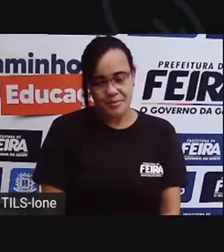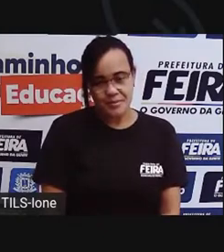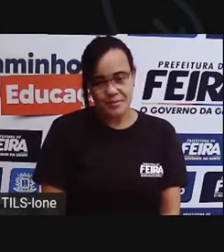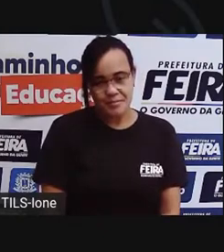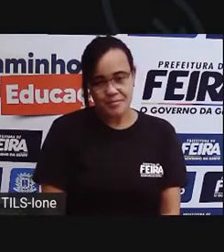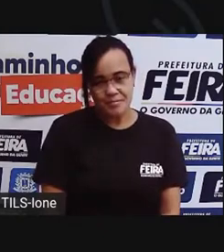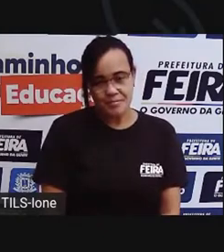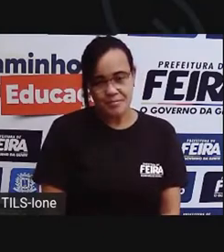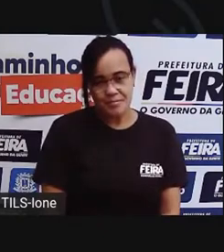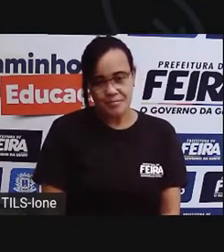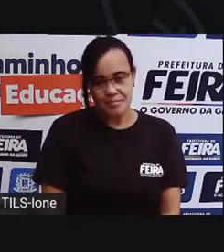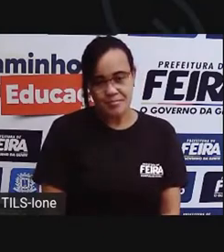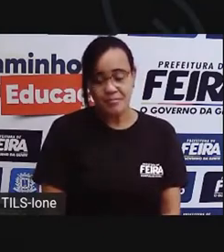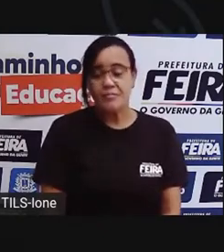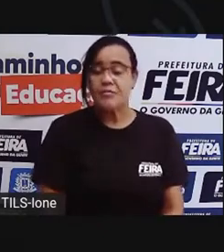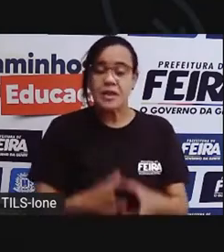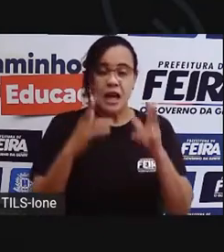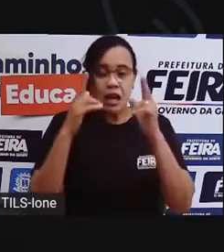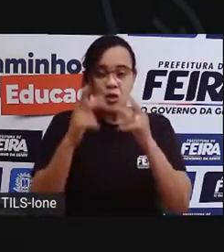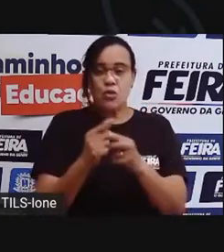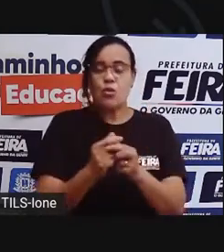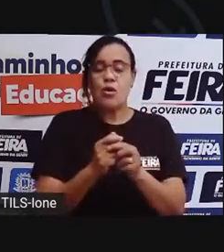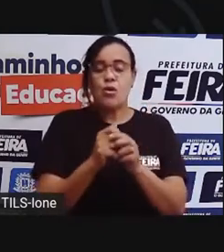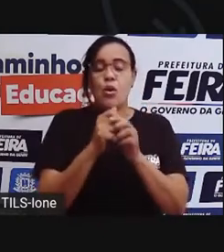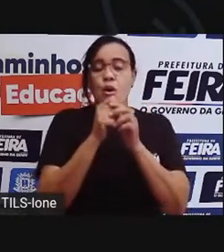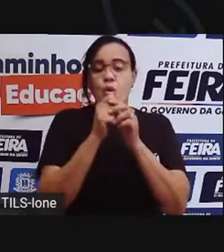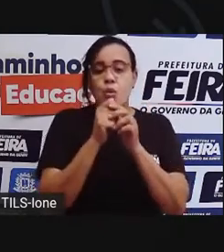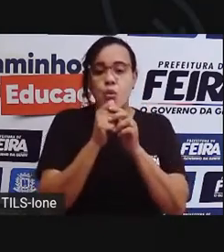Ah, é tipo um apito? Tipo um apito.